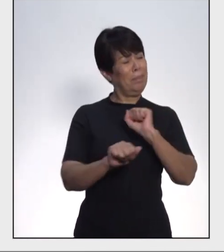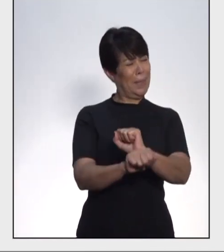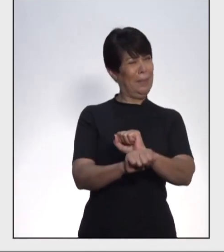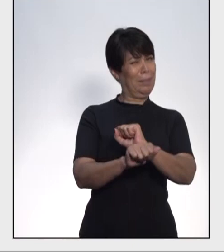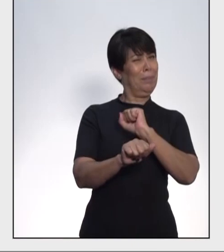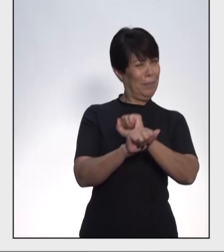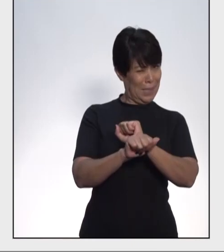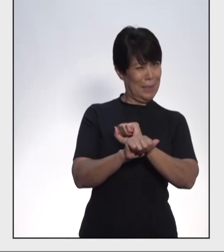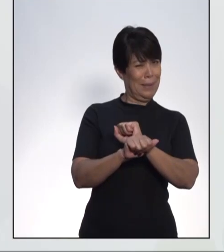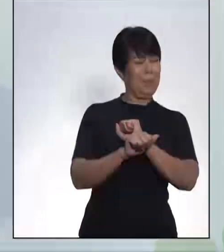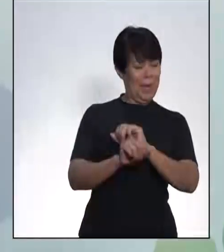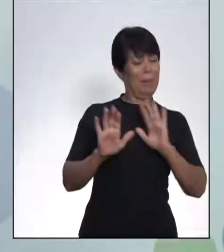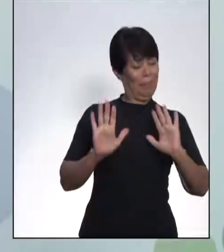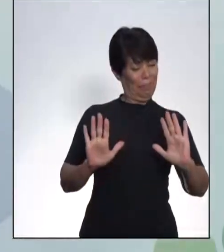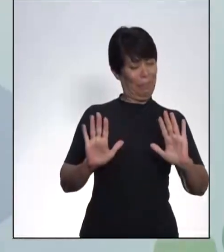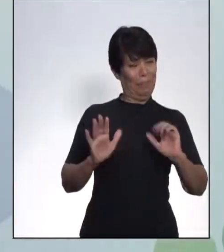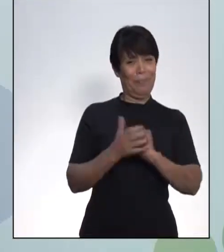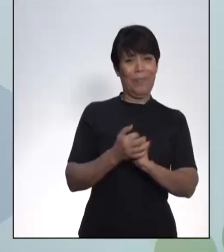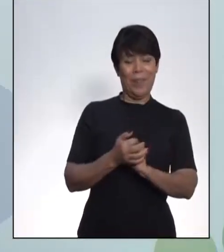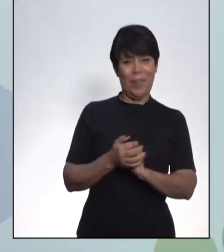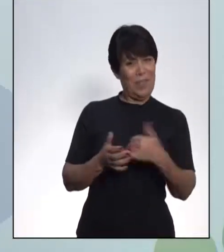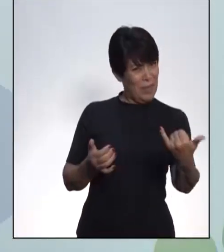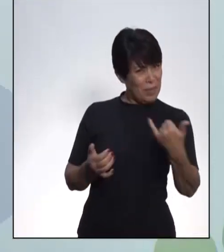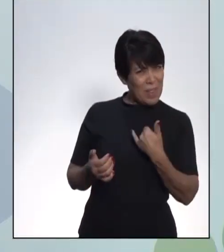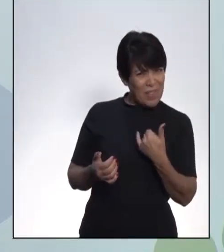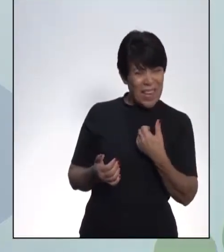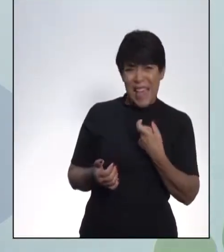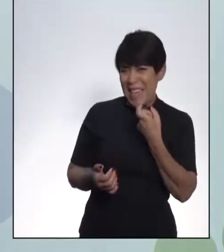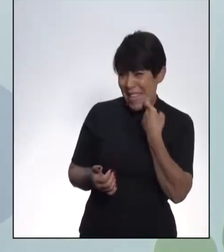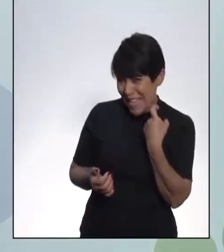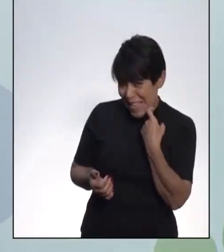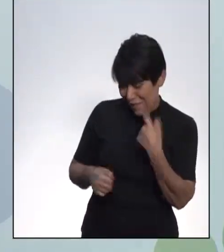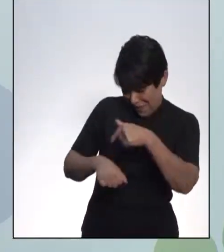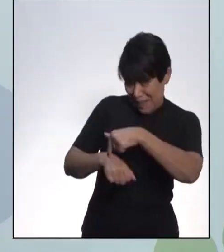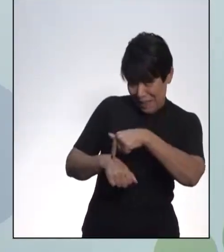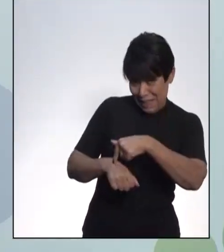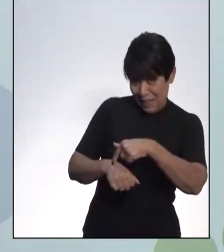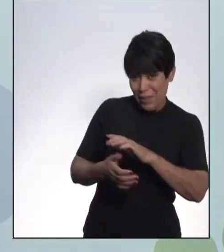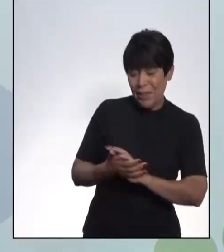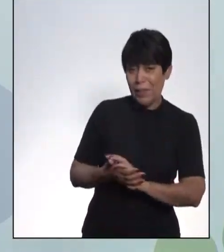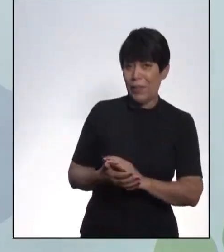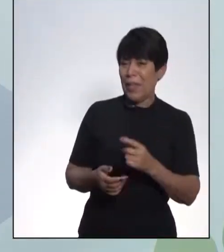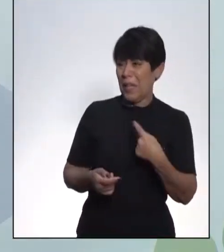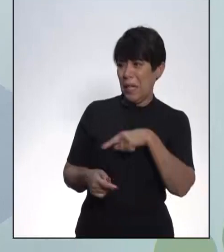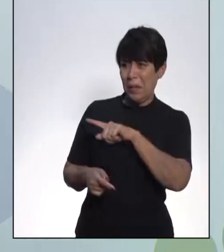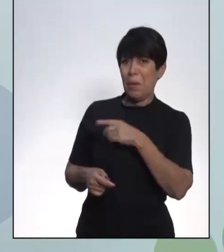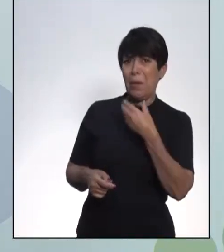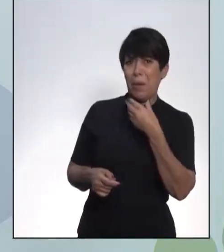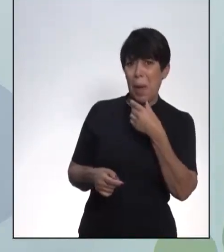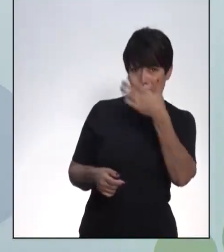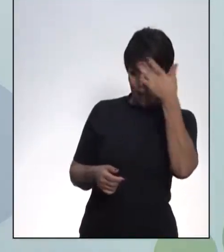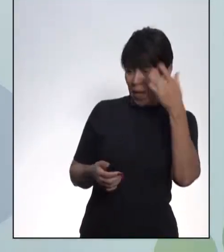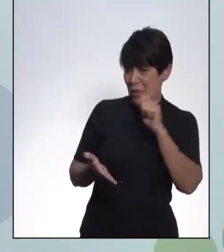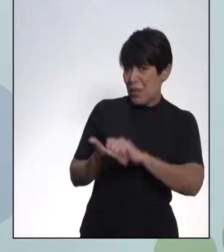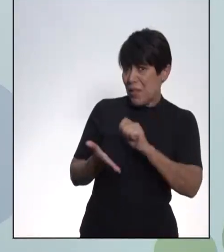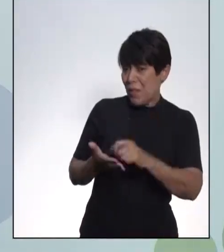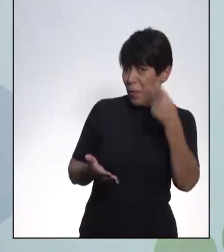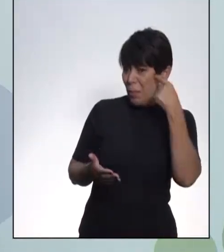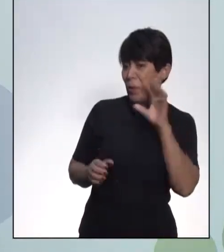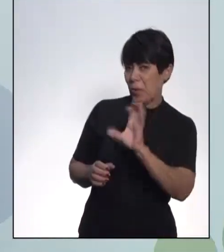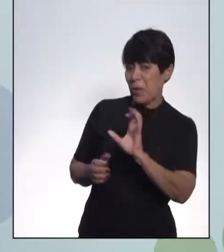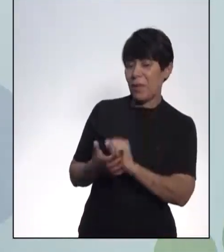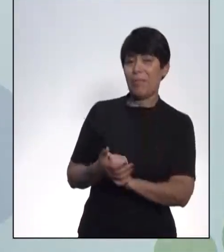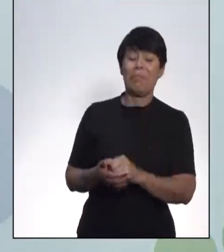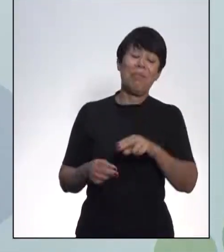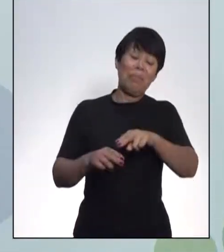parou tudo. Para. Você não vai falar para mim numa sexta-feira que o cara pensou nisso. Por isso, bebê, que ele é o Guimarães Rosa